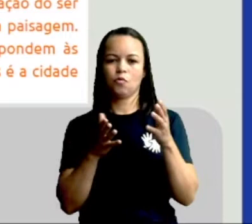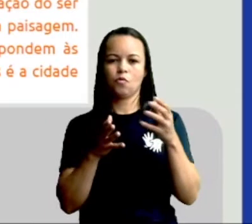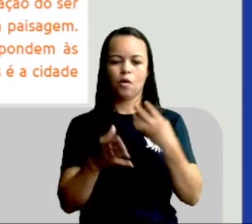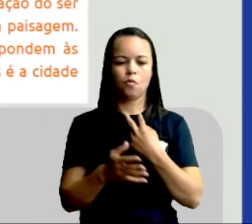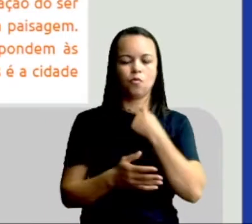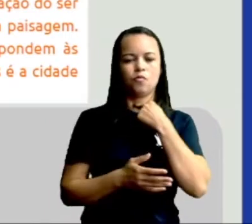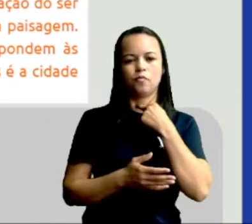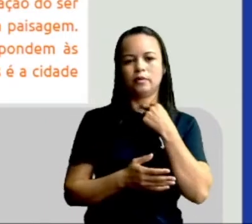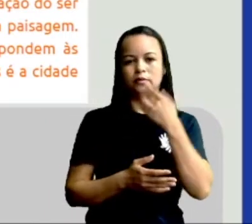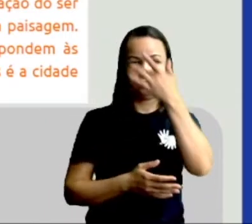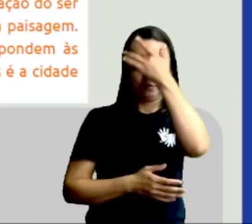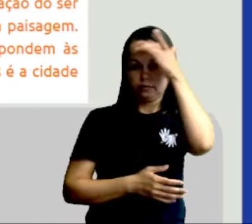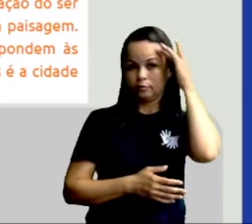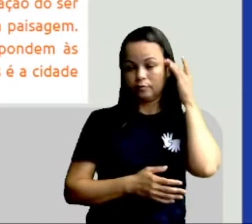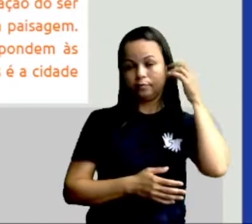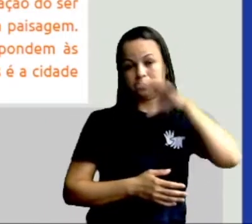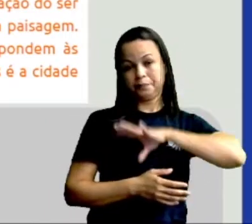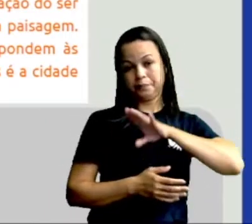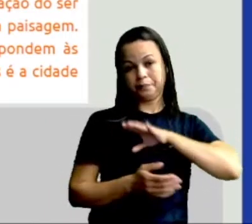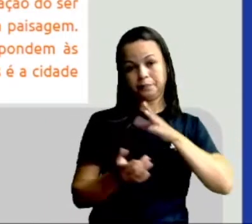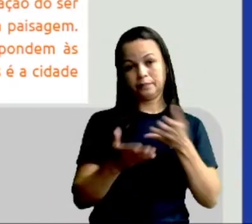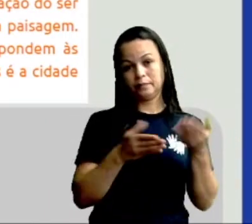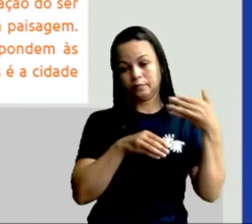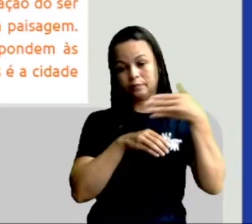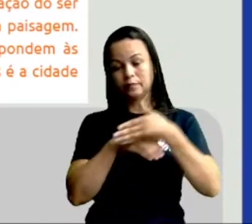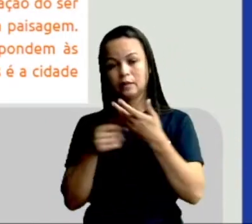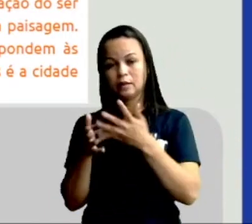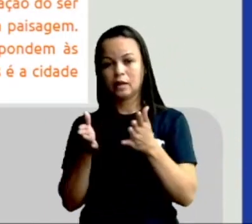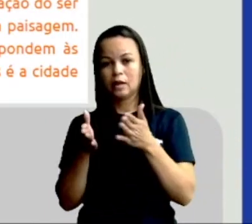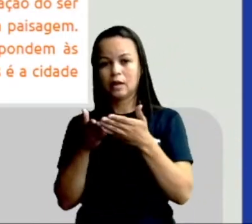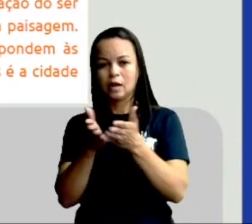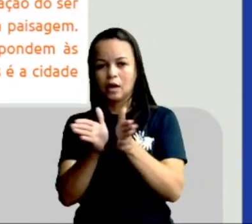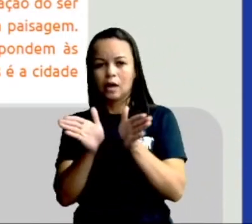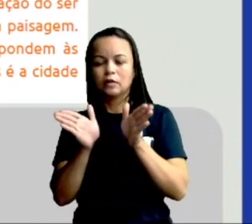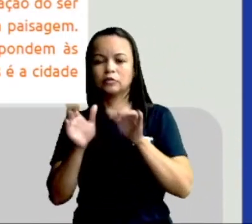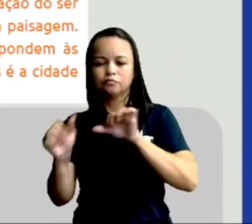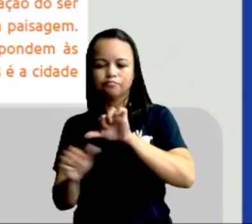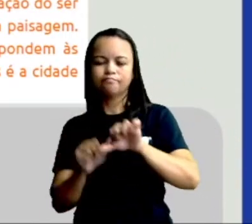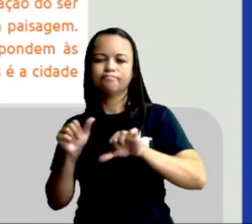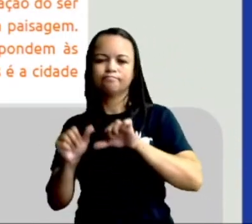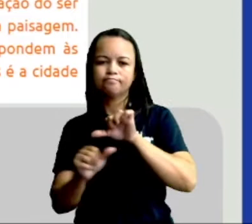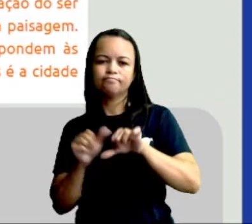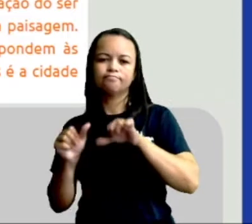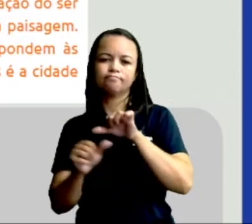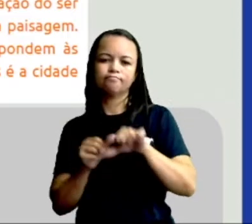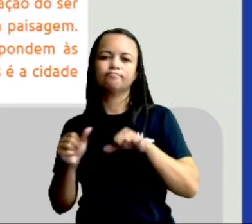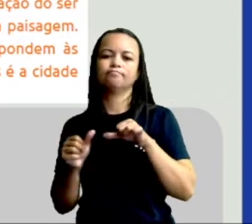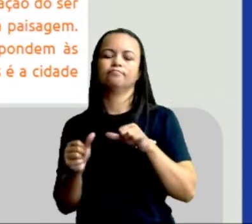portugueses, a expansão do território, a paisagem brasileira foi se modificando, né?